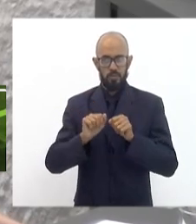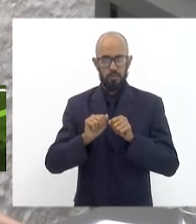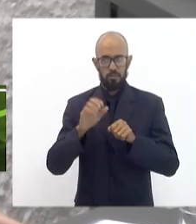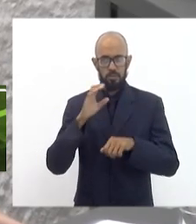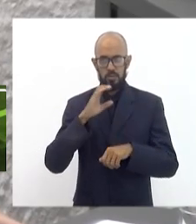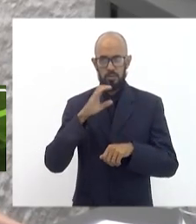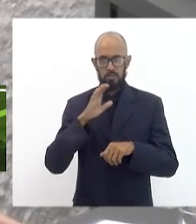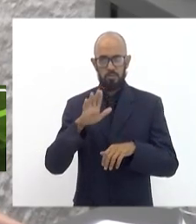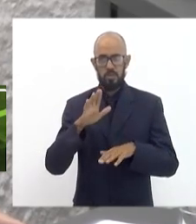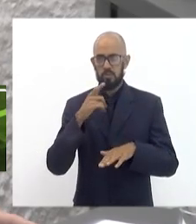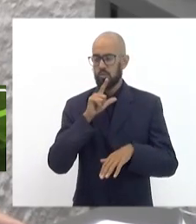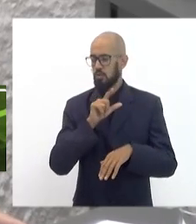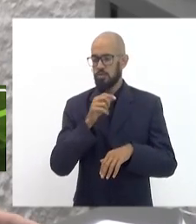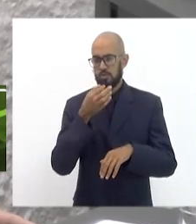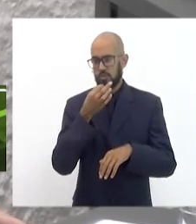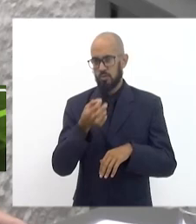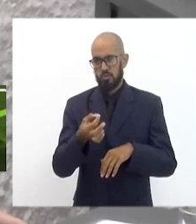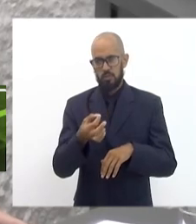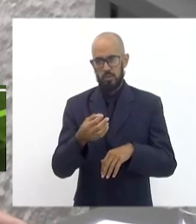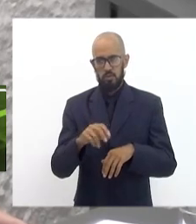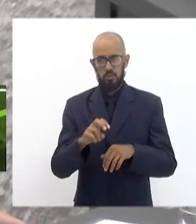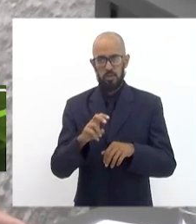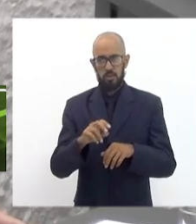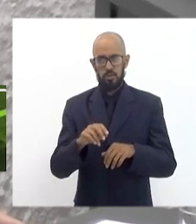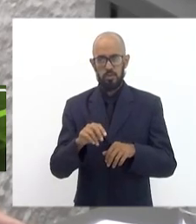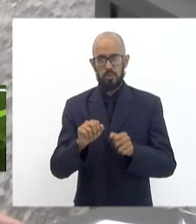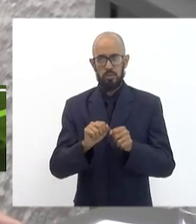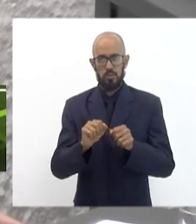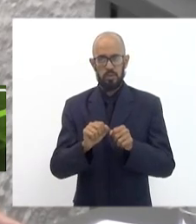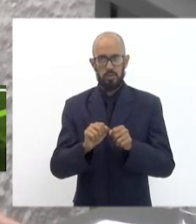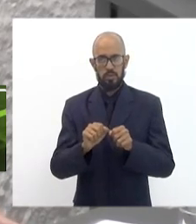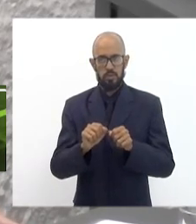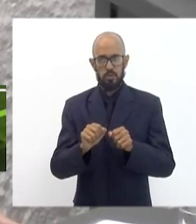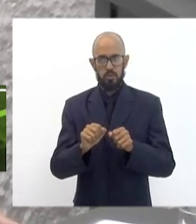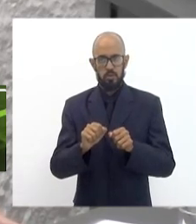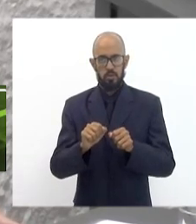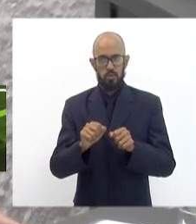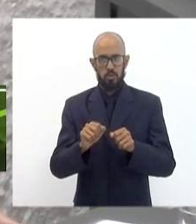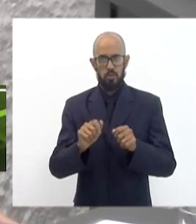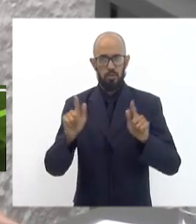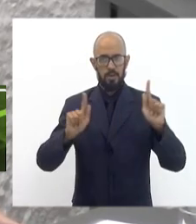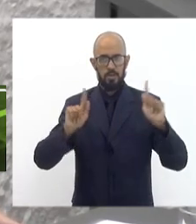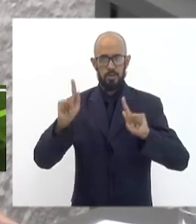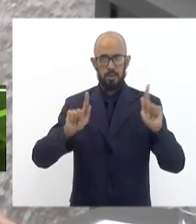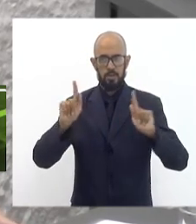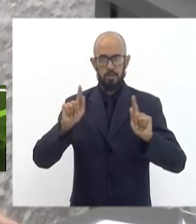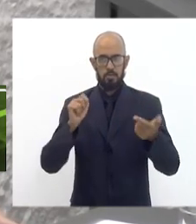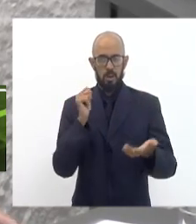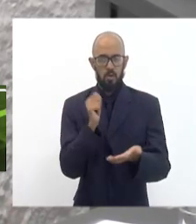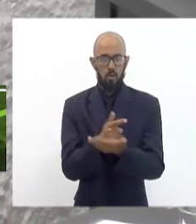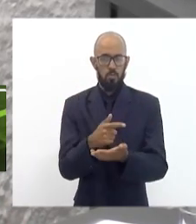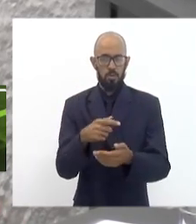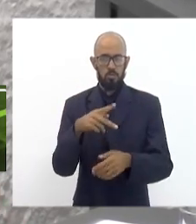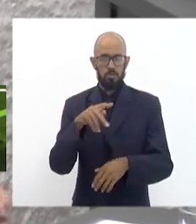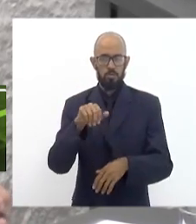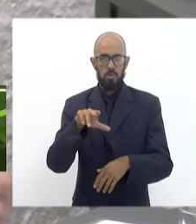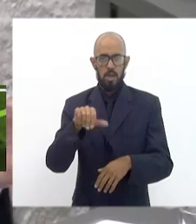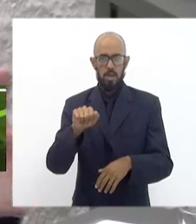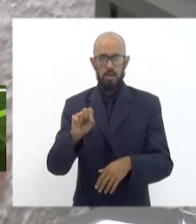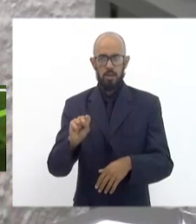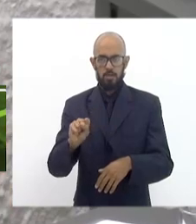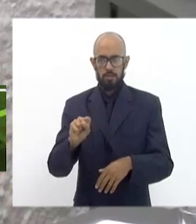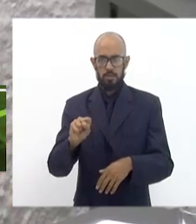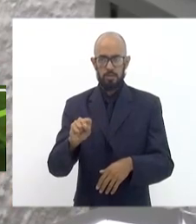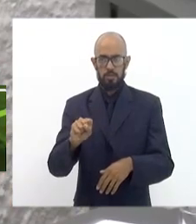não conseguimos justificar Tecnicamente Nosso pessoal tá fazendo o pregão para compra de equipamento sinalização placas E aí